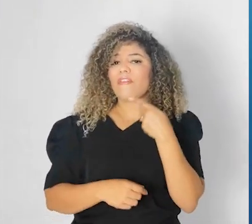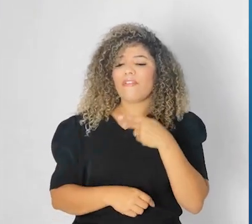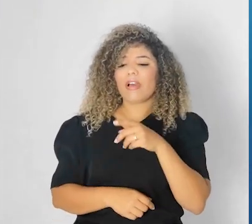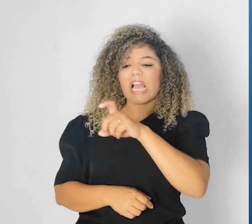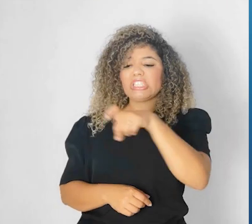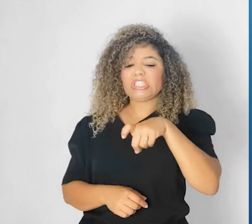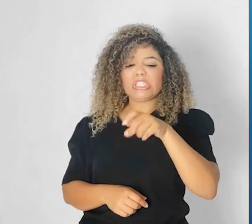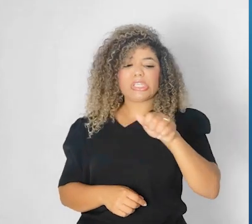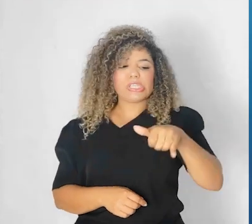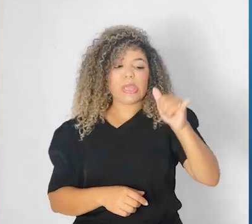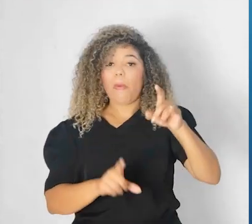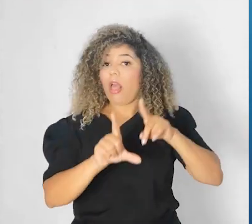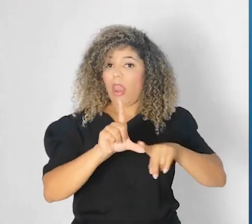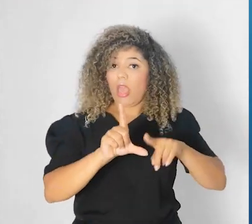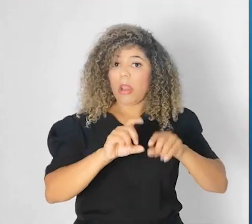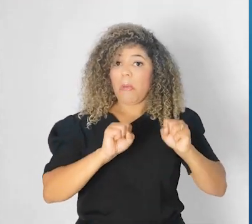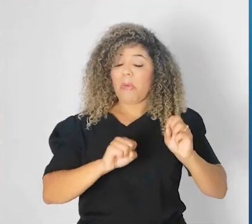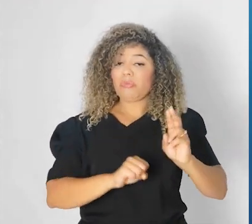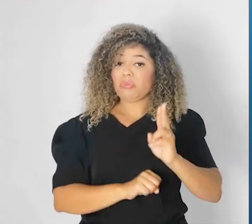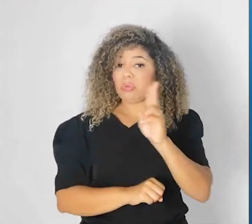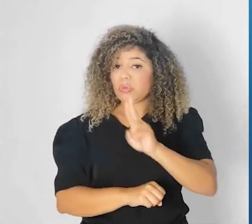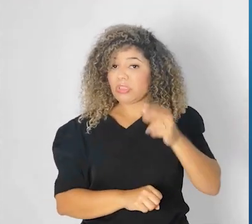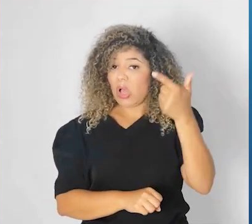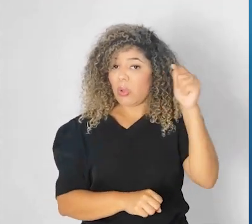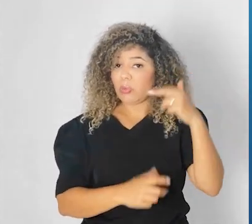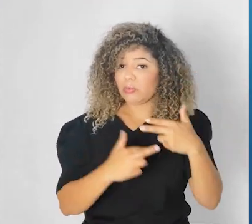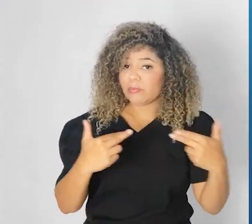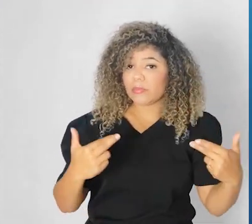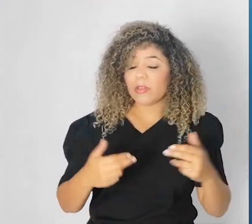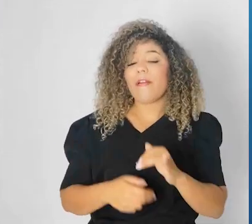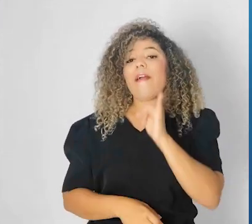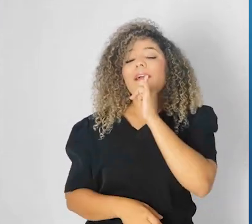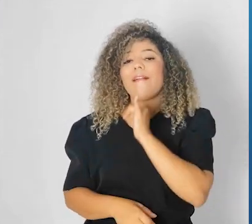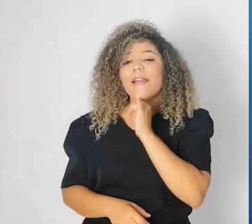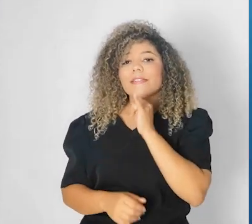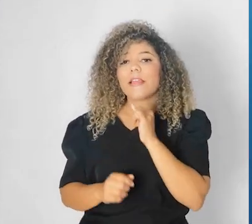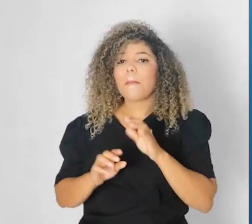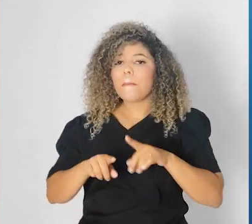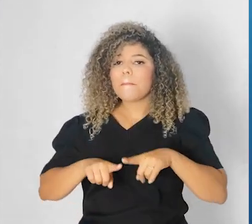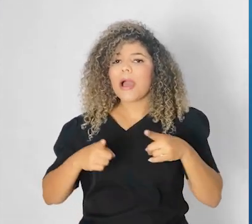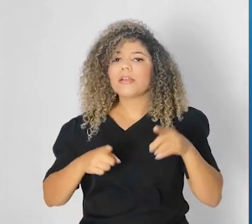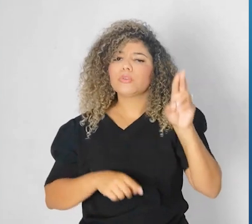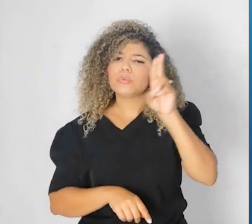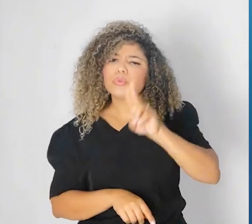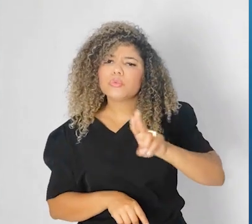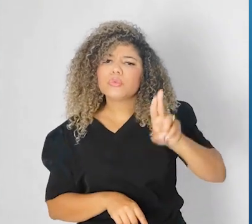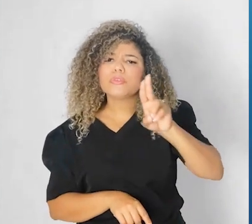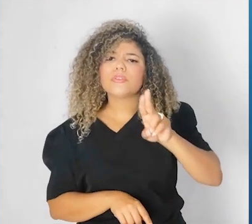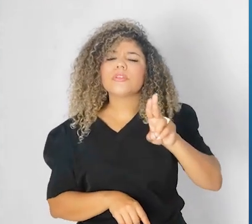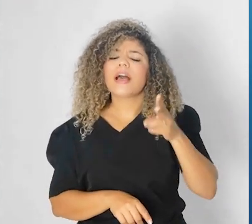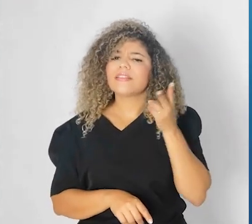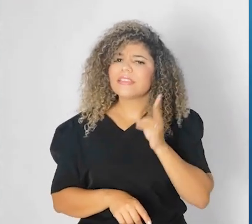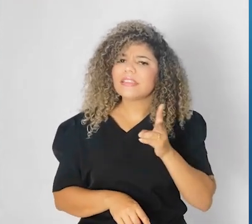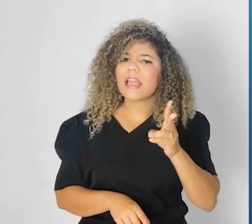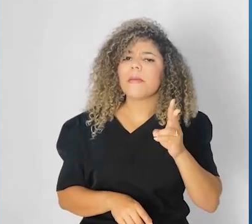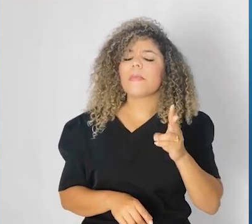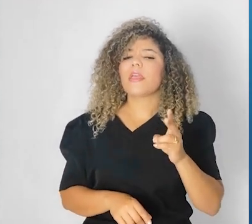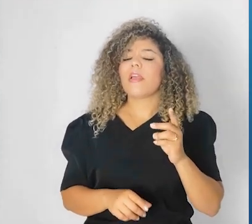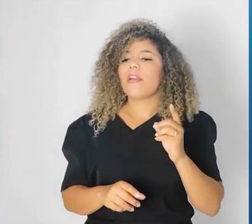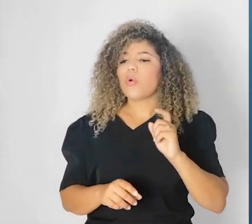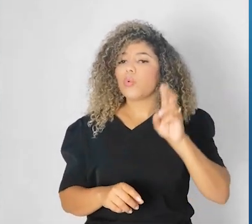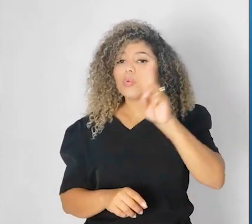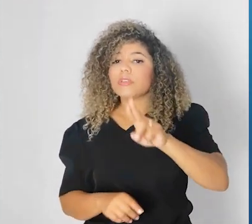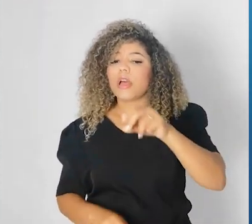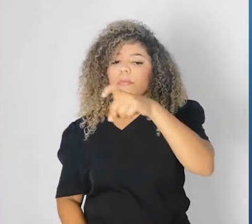tá bom? Então, aqui é os exemplos, digamos assim, mais usuais, né? É muito comum a gente usar o x e o y. Mas pode